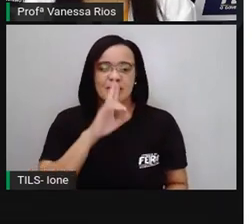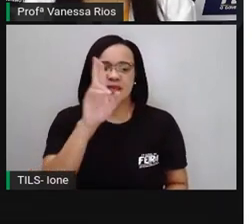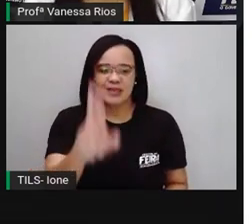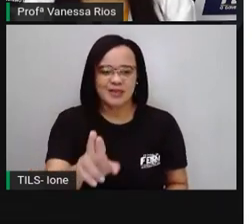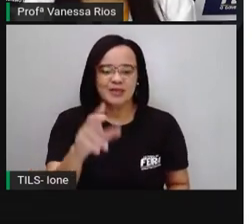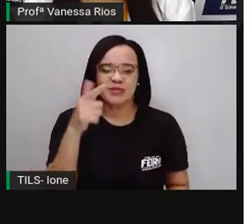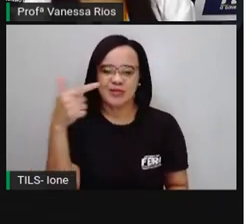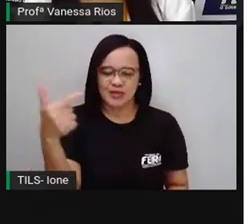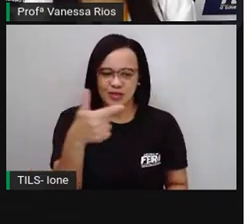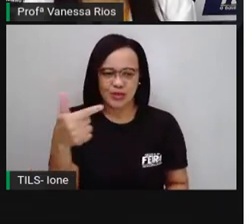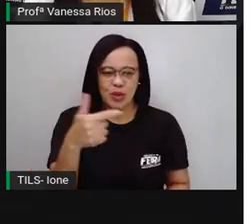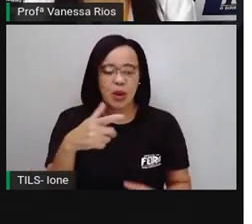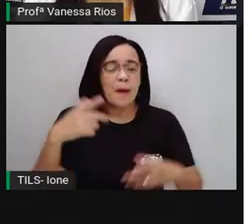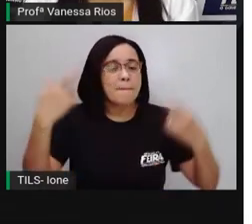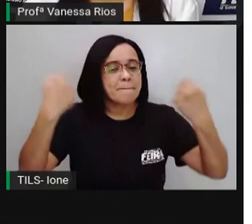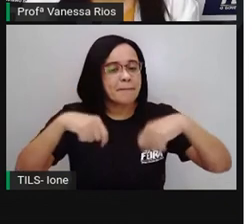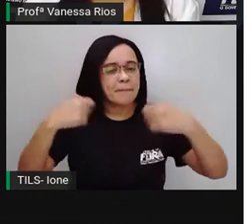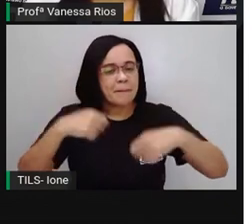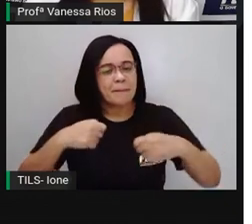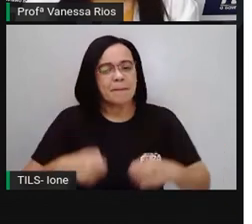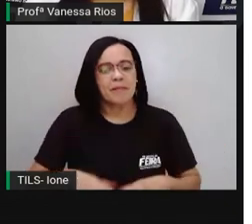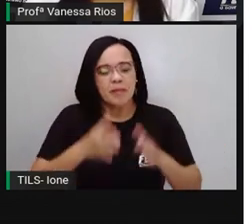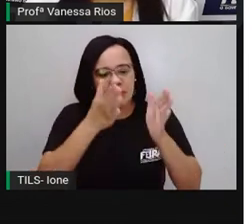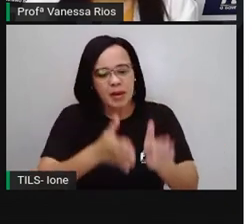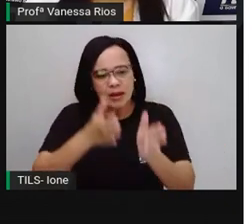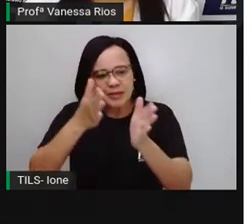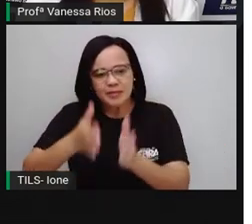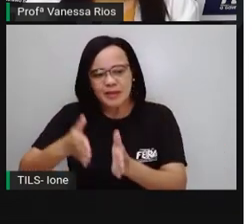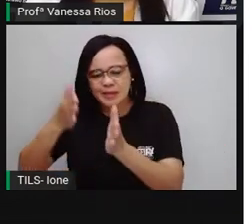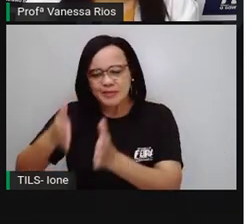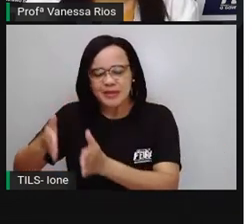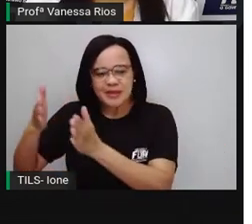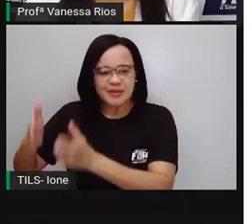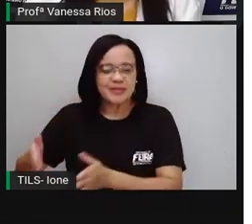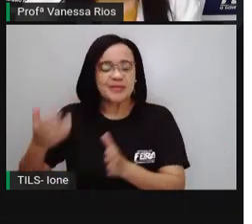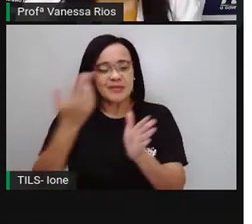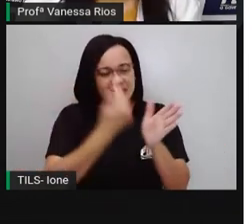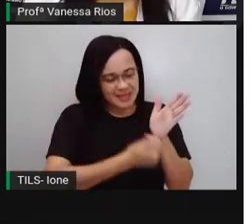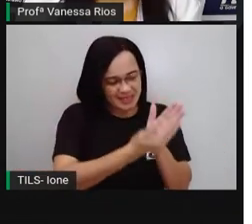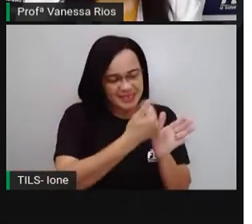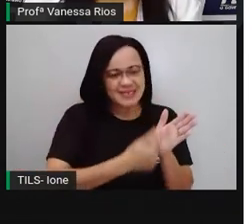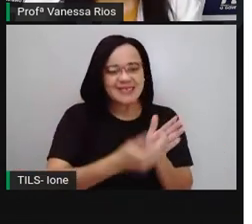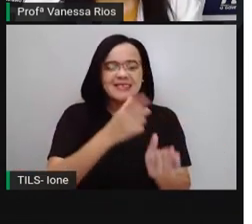uma regularidade entre várias figuras geométricas.